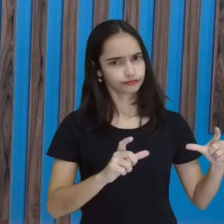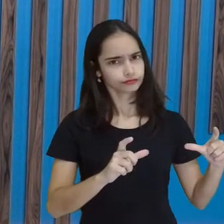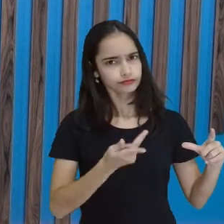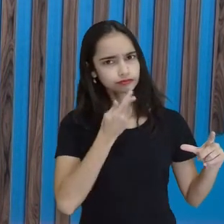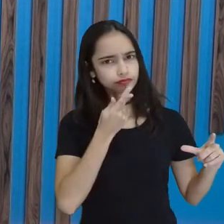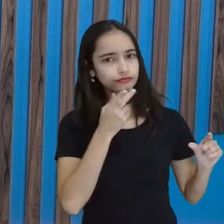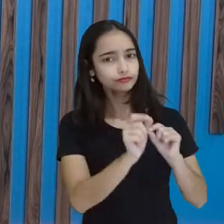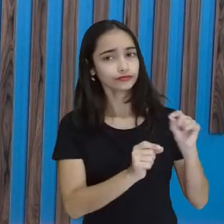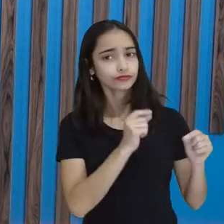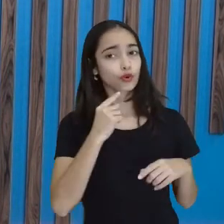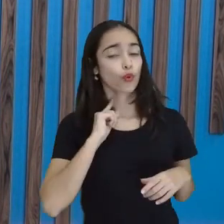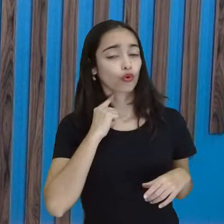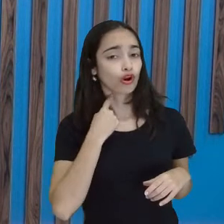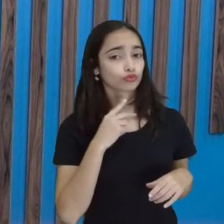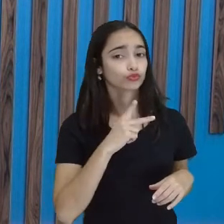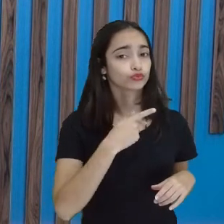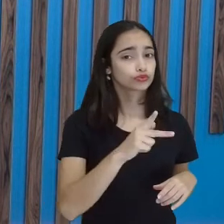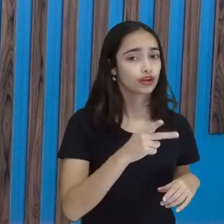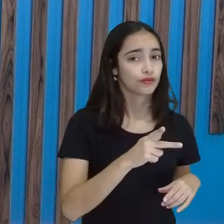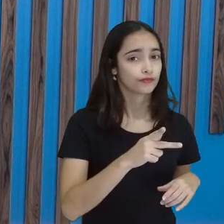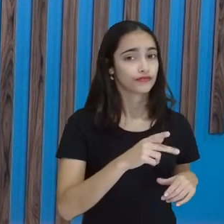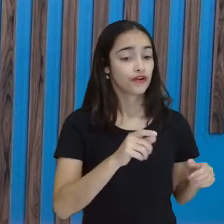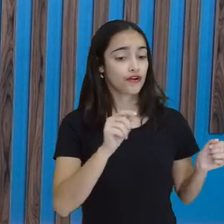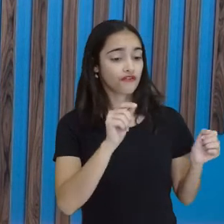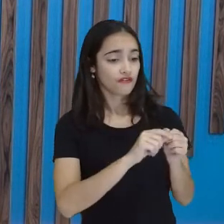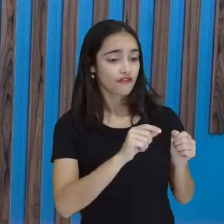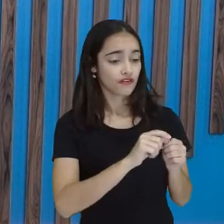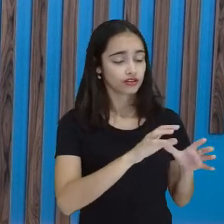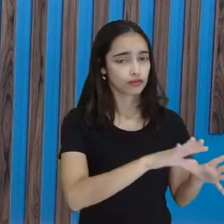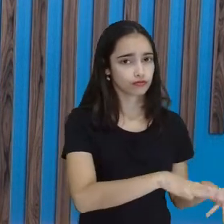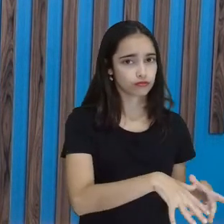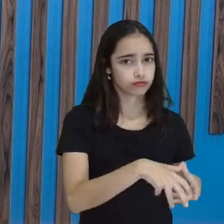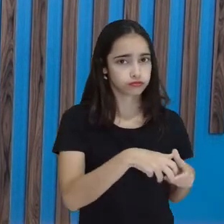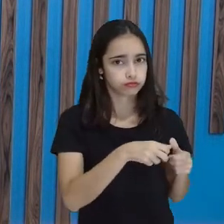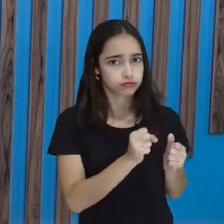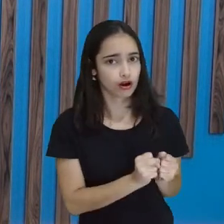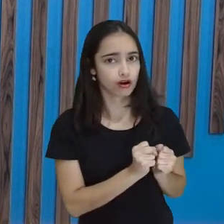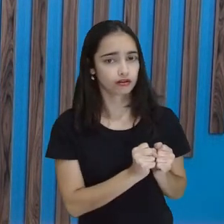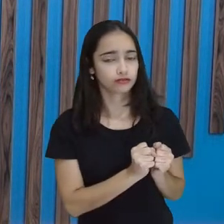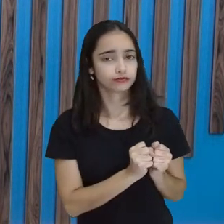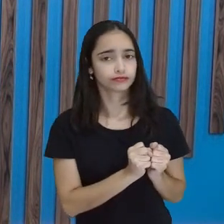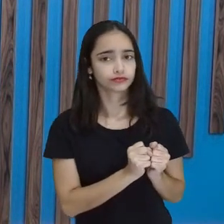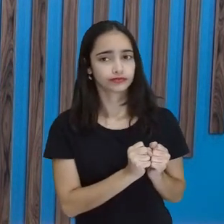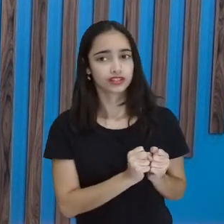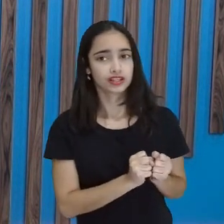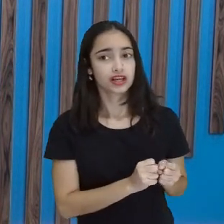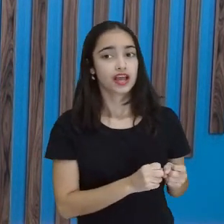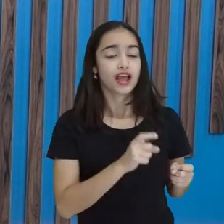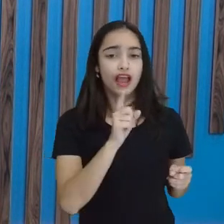na hora que o receptor recebe aquela mensagem, ele tem uma informação, ele tem